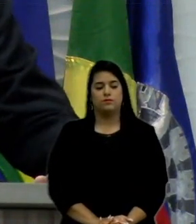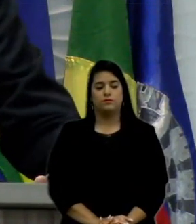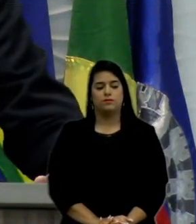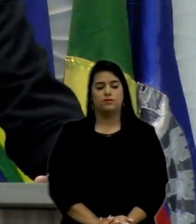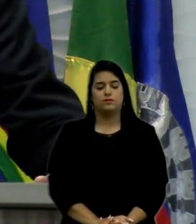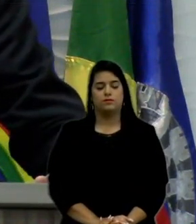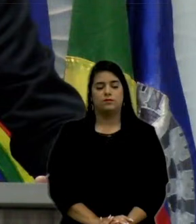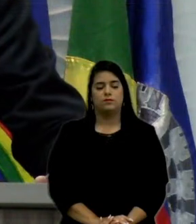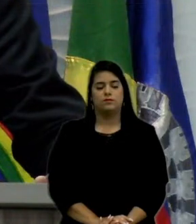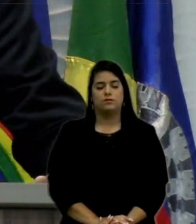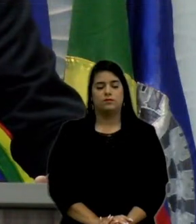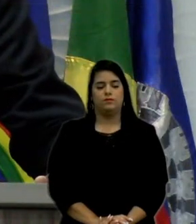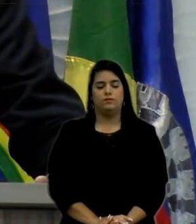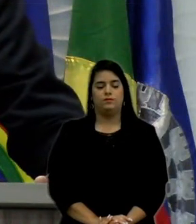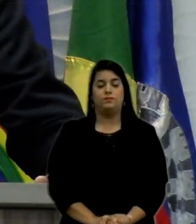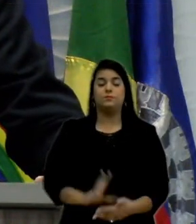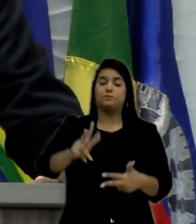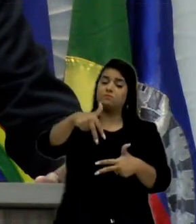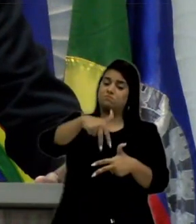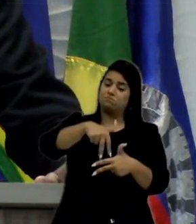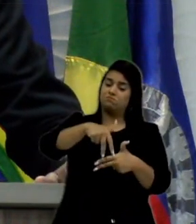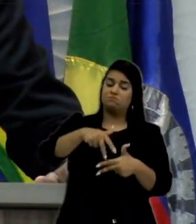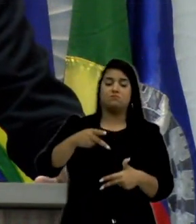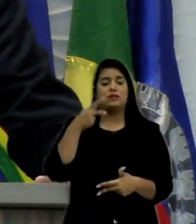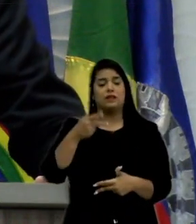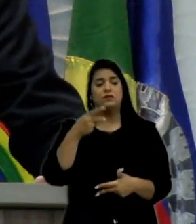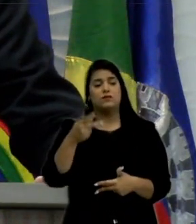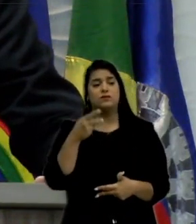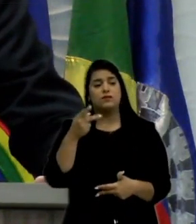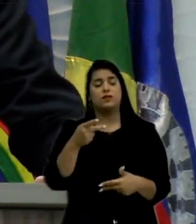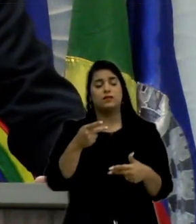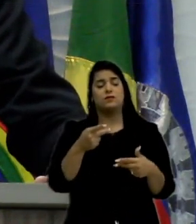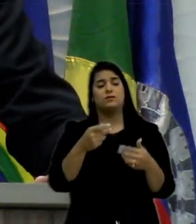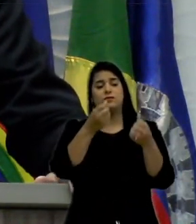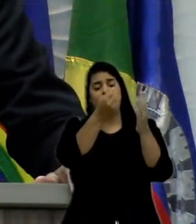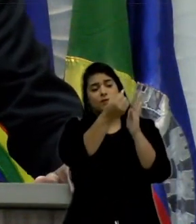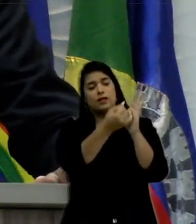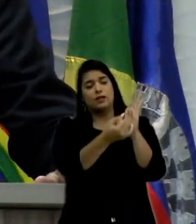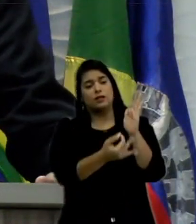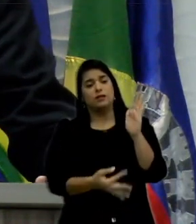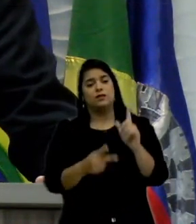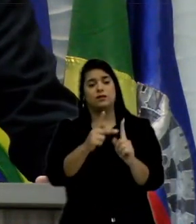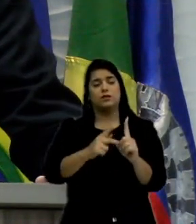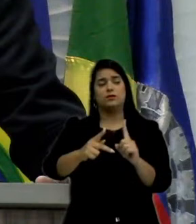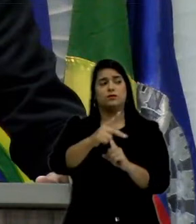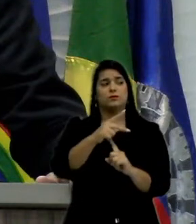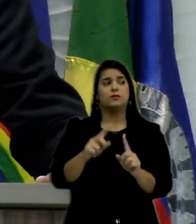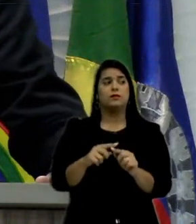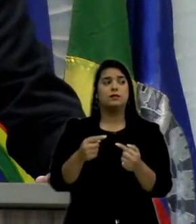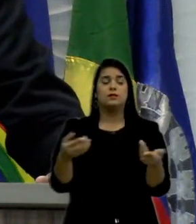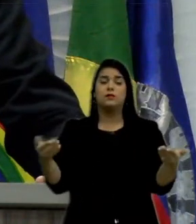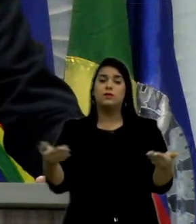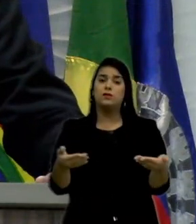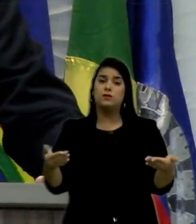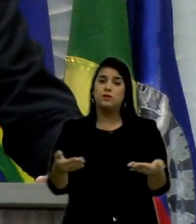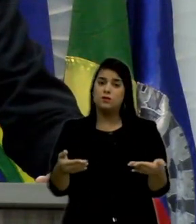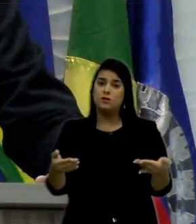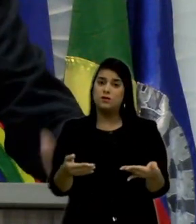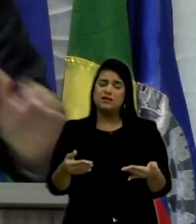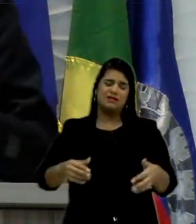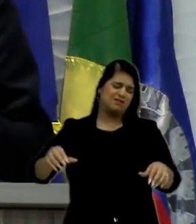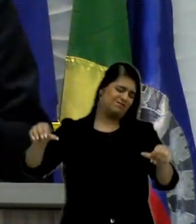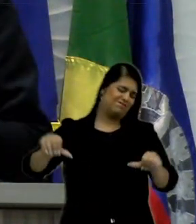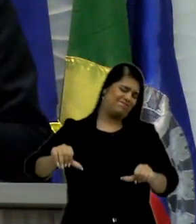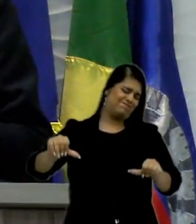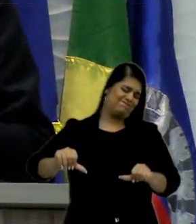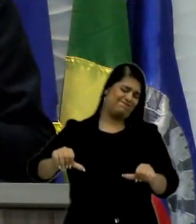aqui se fala da prestação de conta do Prevuna, mas hoje o Prevuna foi muito